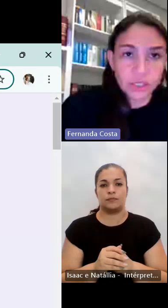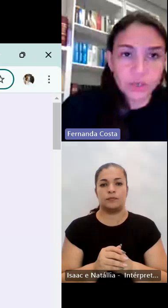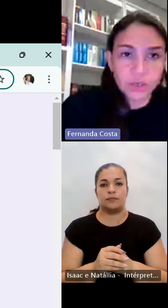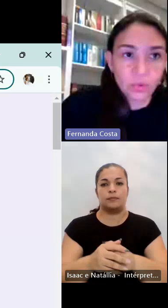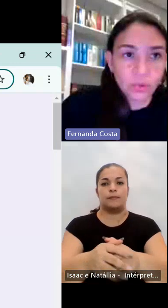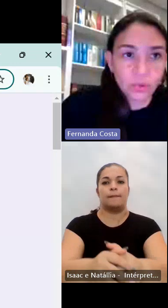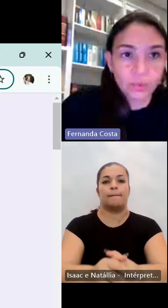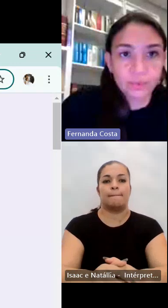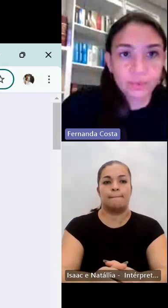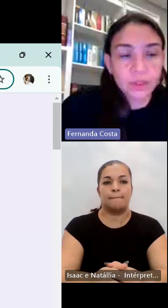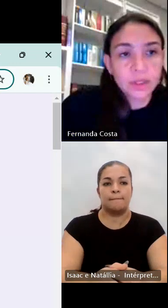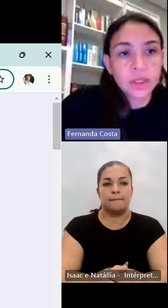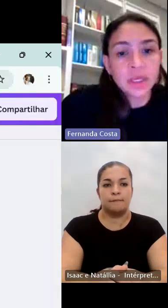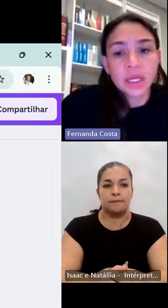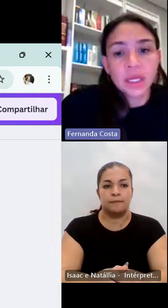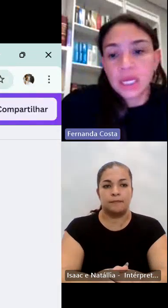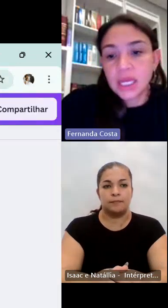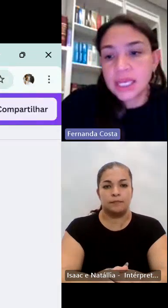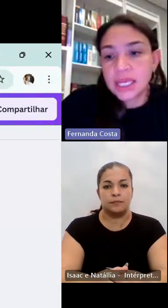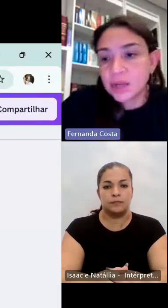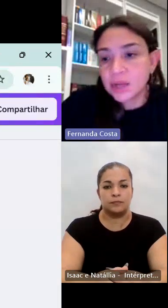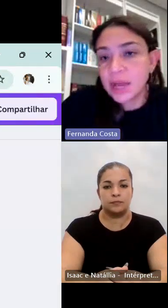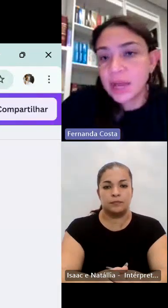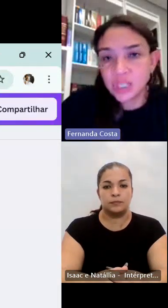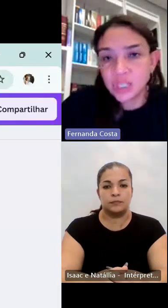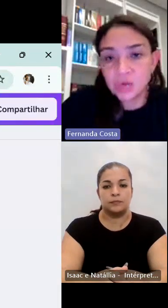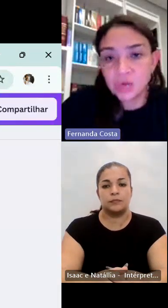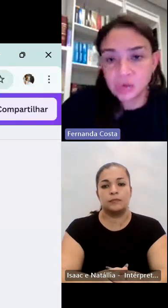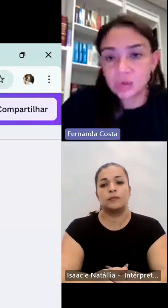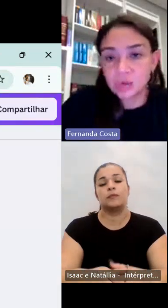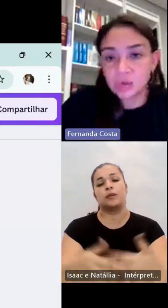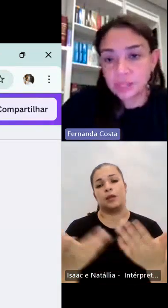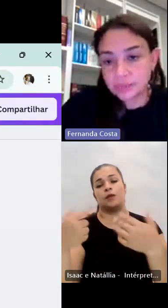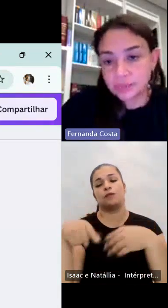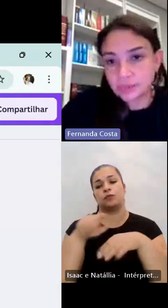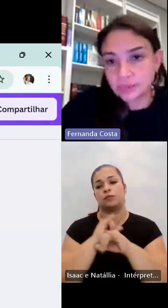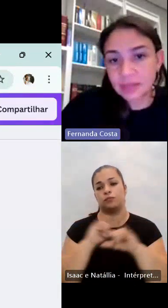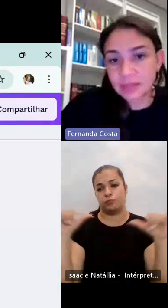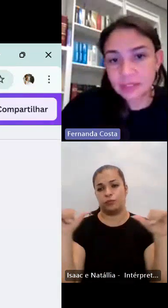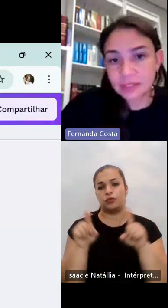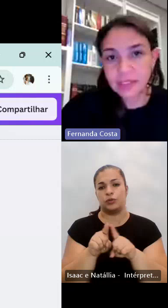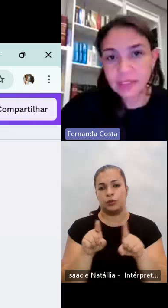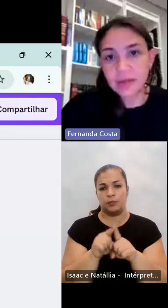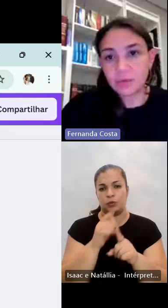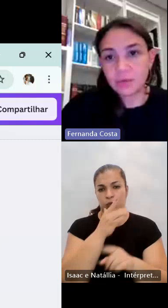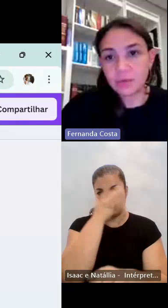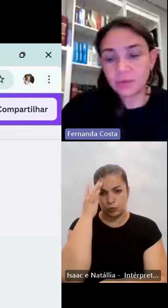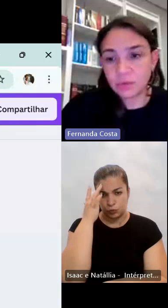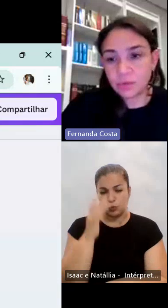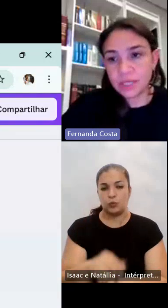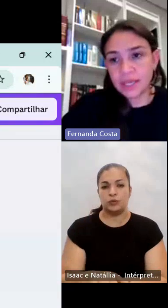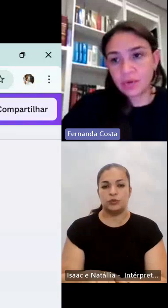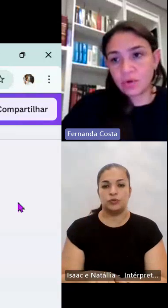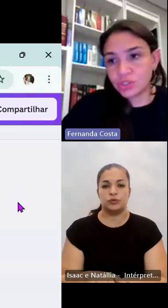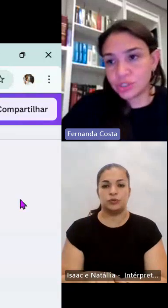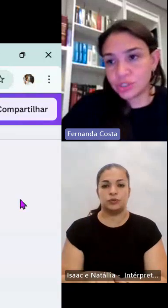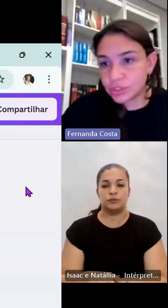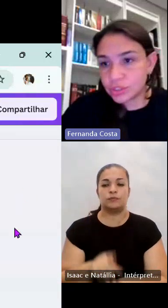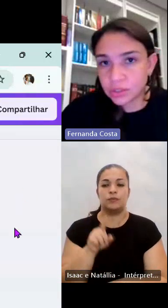aqui o link curto. E aí você compartilha com o pessoal também, tá? Aqui está o